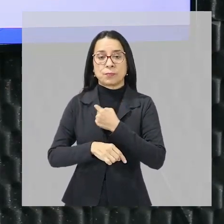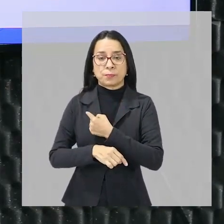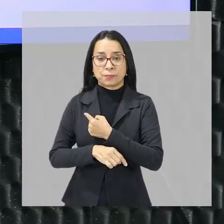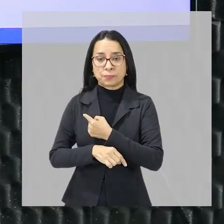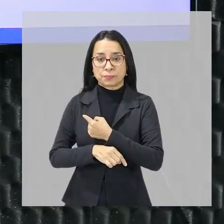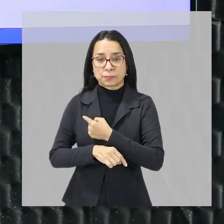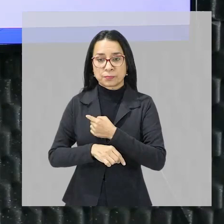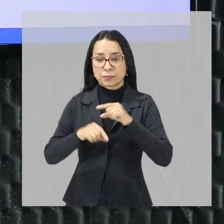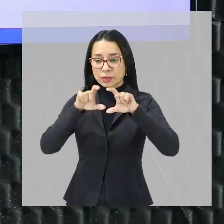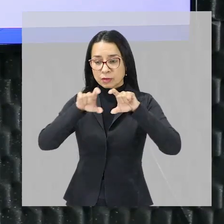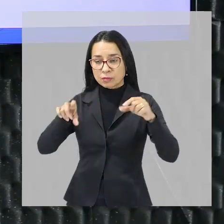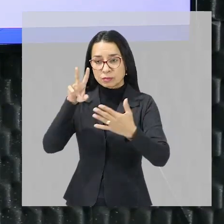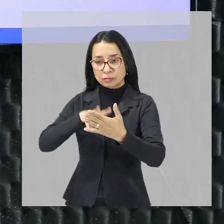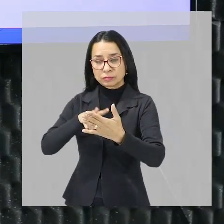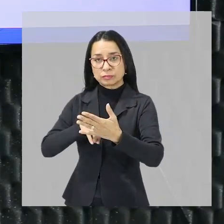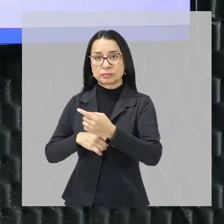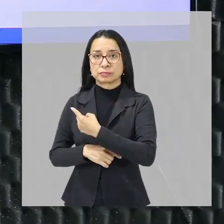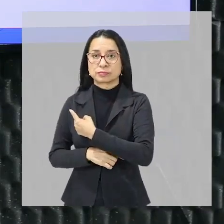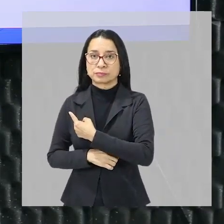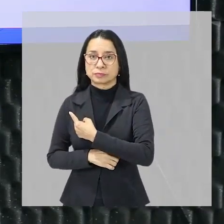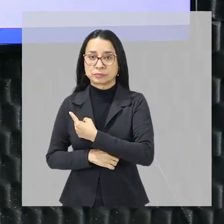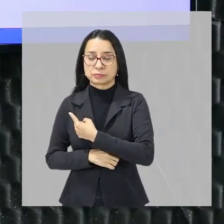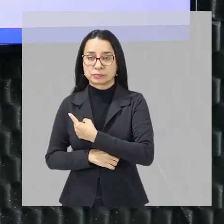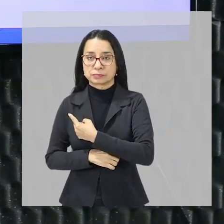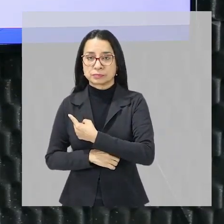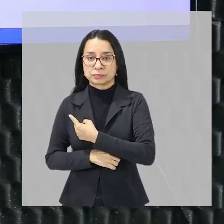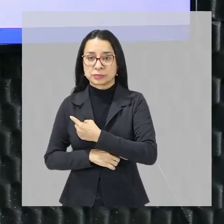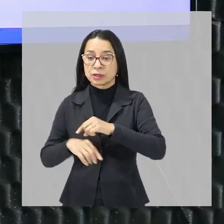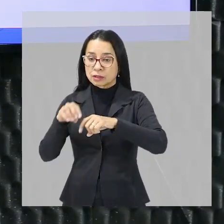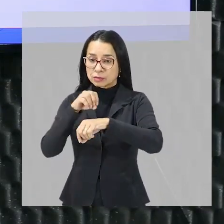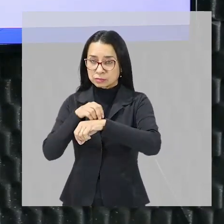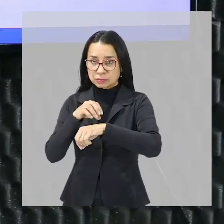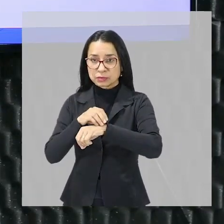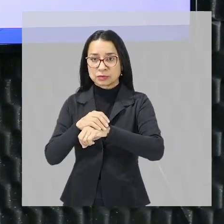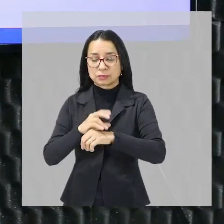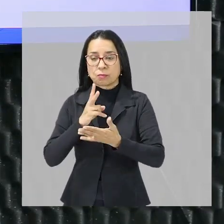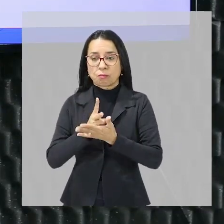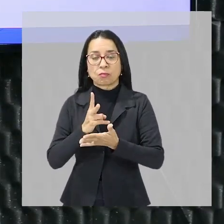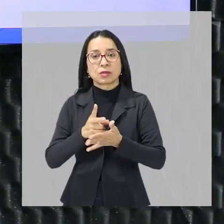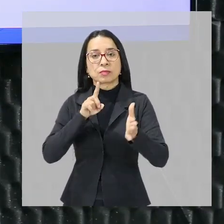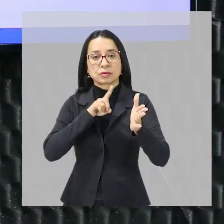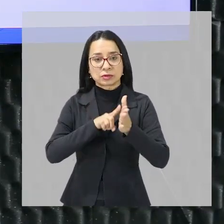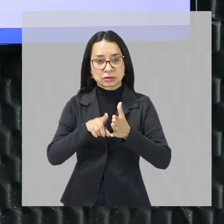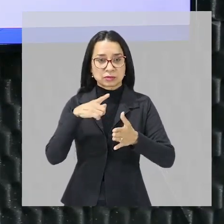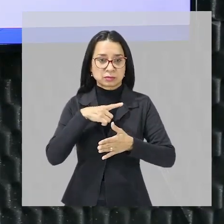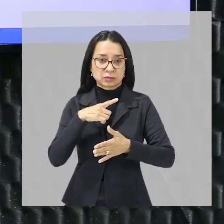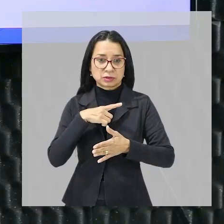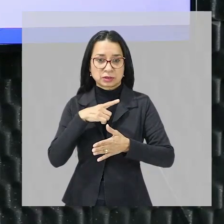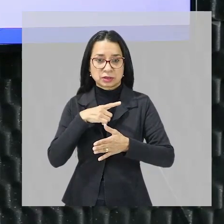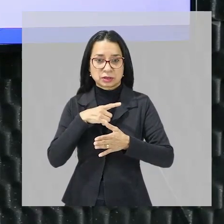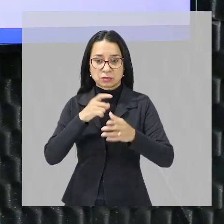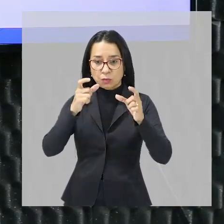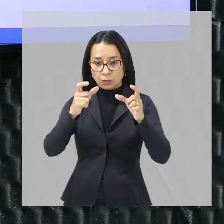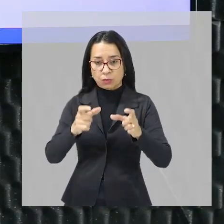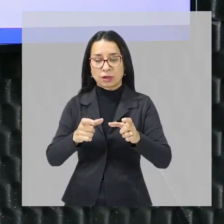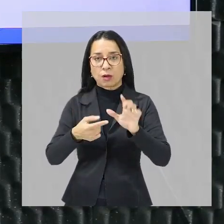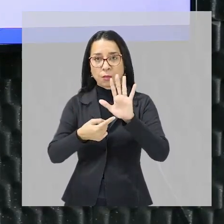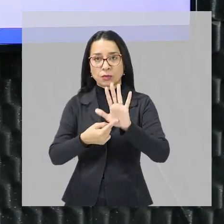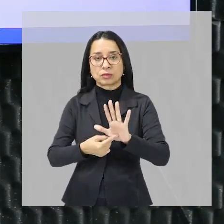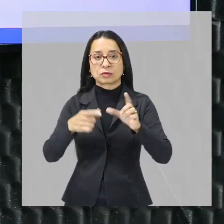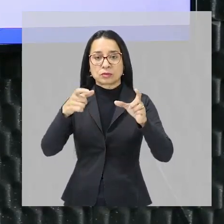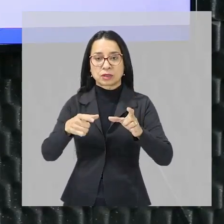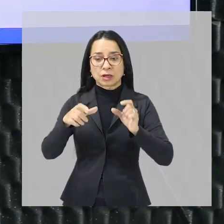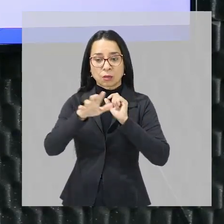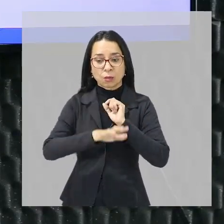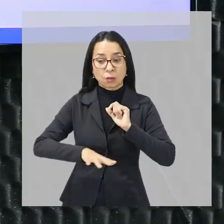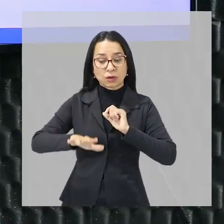Atenção. O Equador, e aí eu já te dou uma dica. Sempre que a questão estiver te dando um local ou um